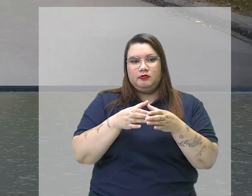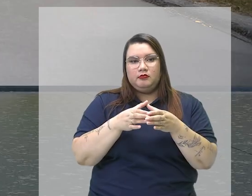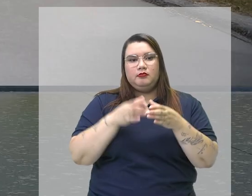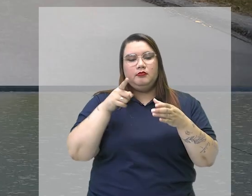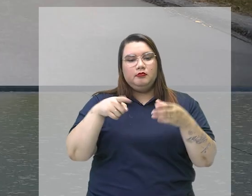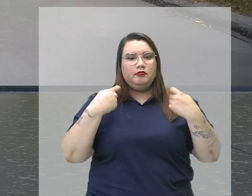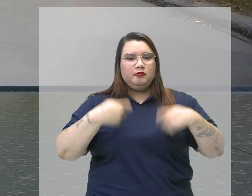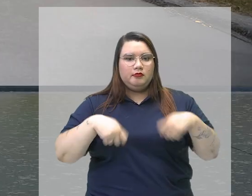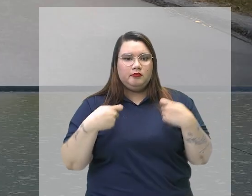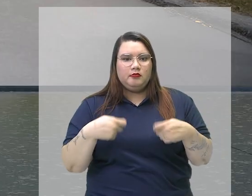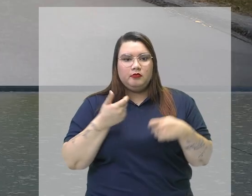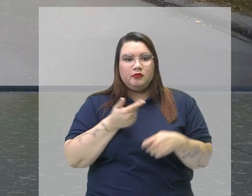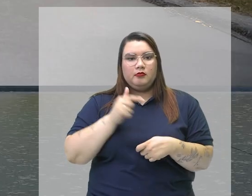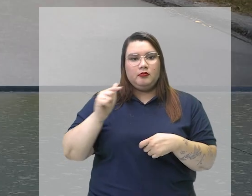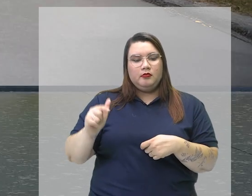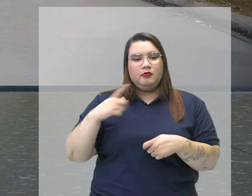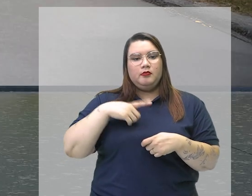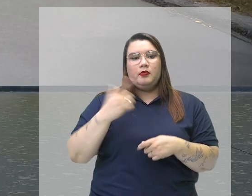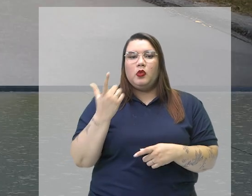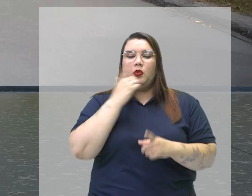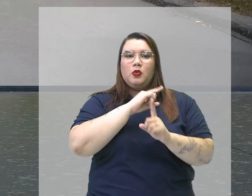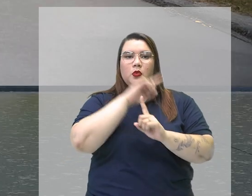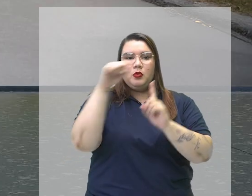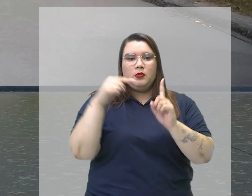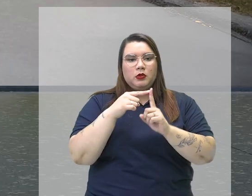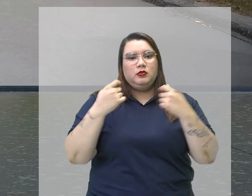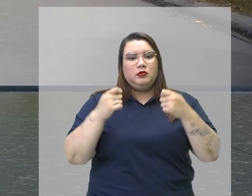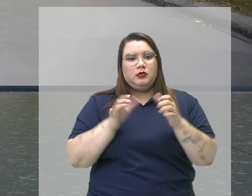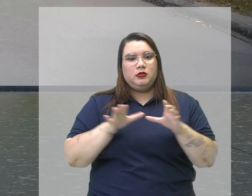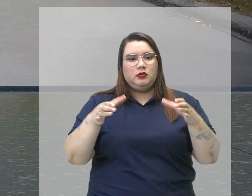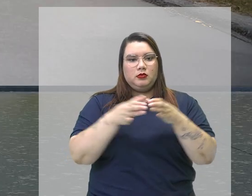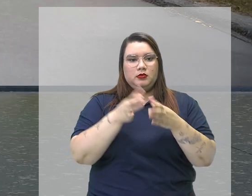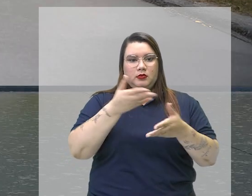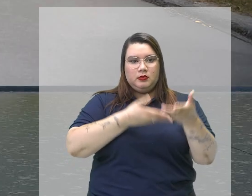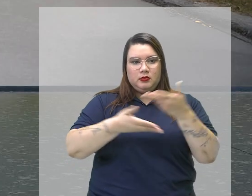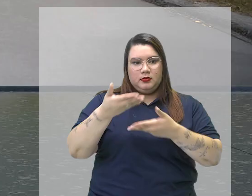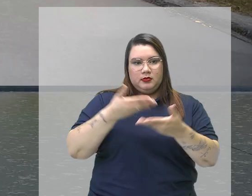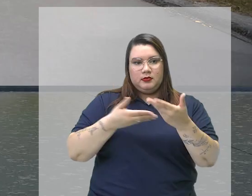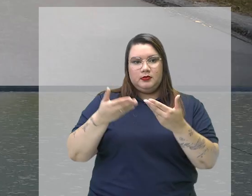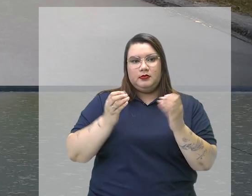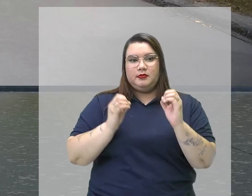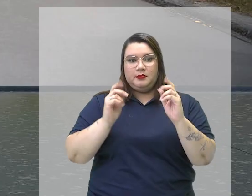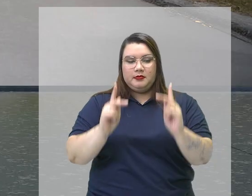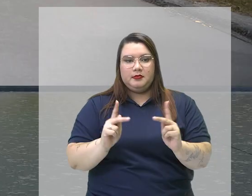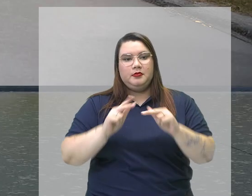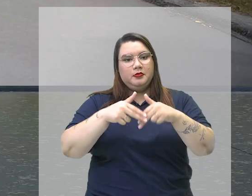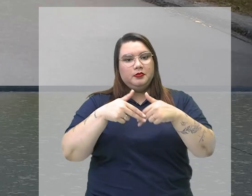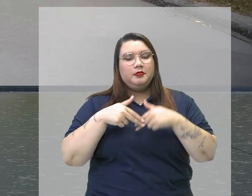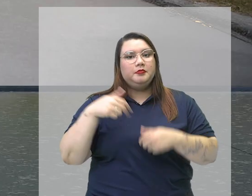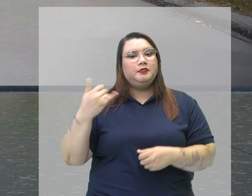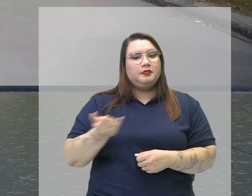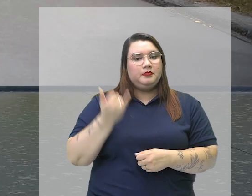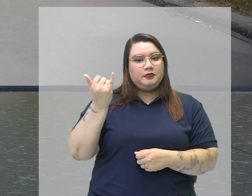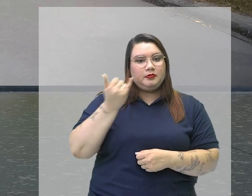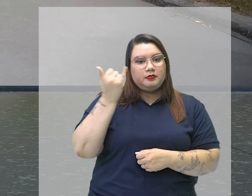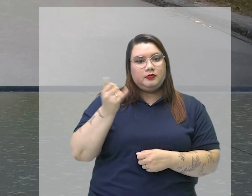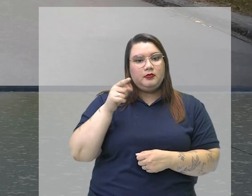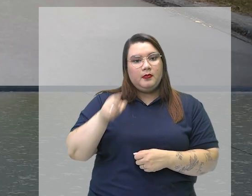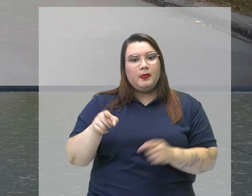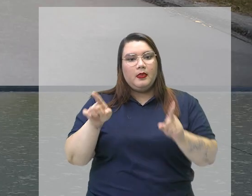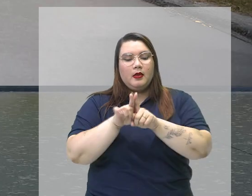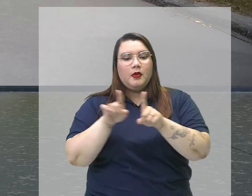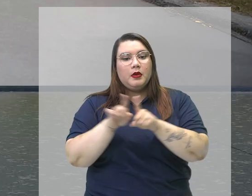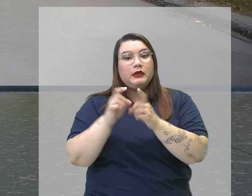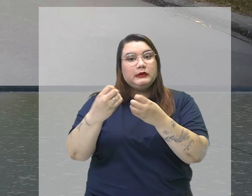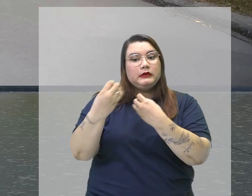cooperativas, ou seja, você precisa do outro para atingir o objetivo final da brincadeira ou do jogo. Então, por isso que é importante.